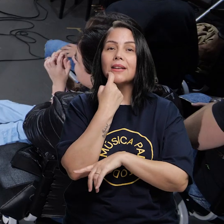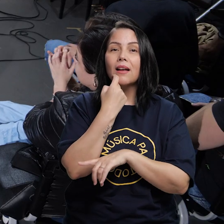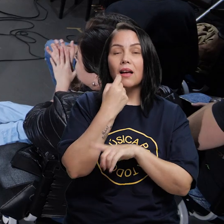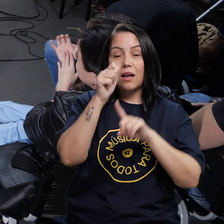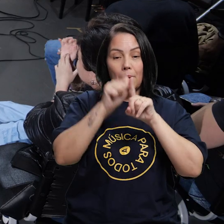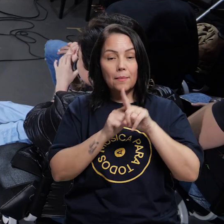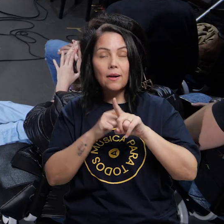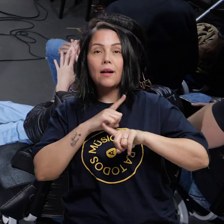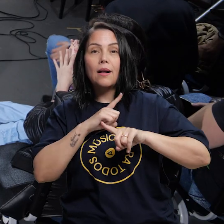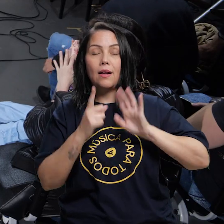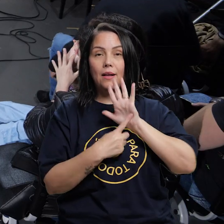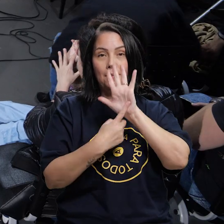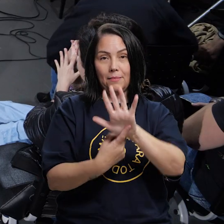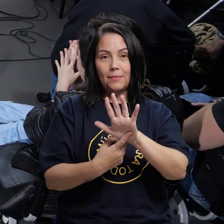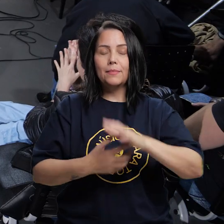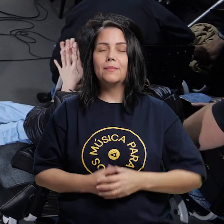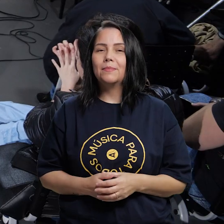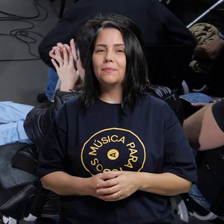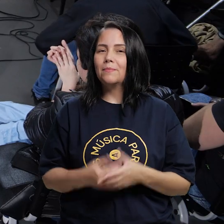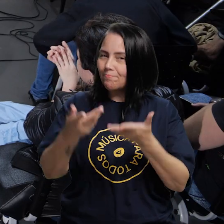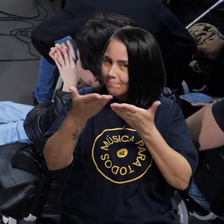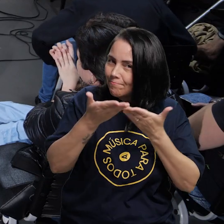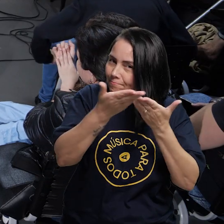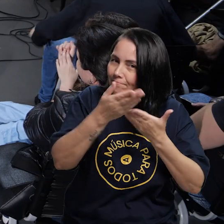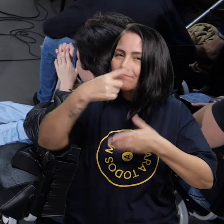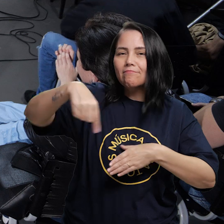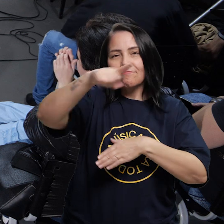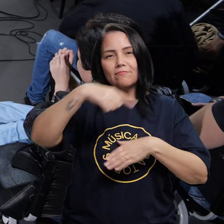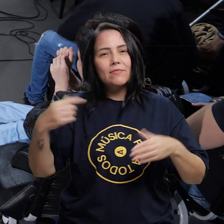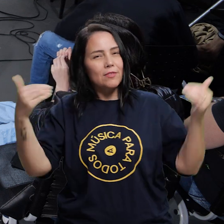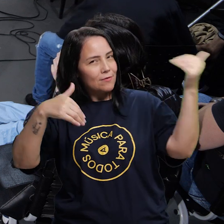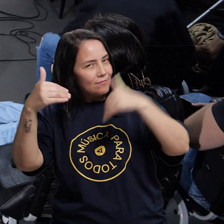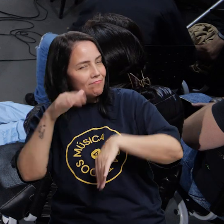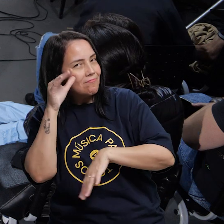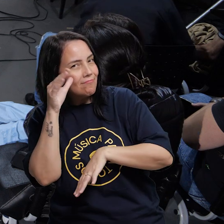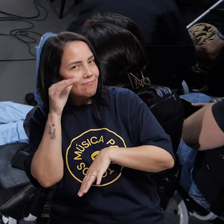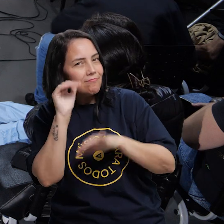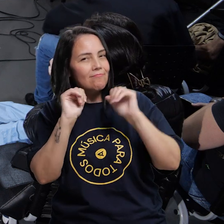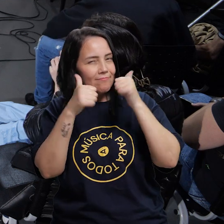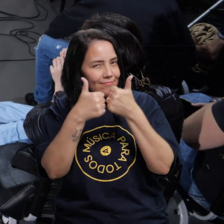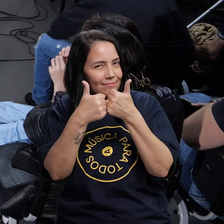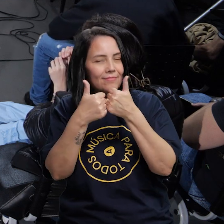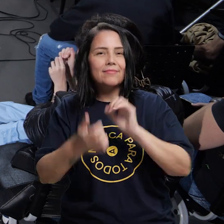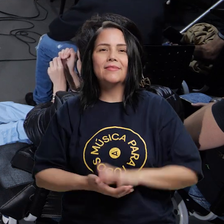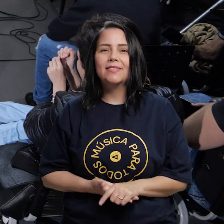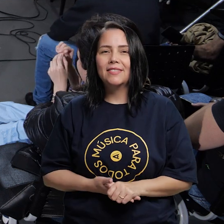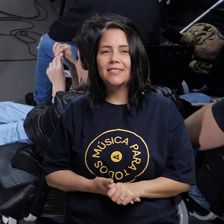tem uma apresentação como essa. Então, já fica o convite para vocês, quiserem vir assistir os alunos, para o software em